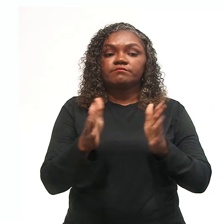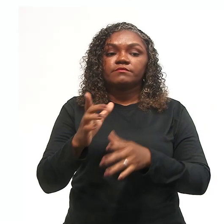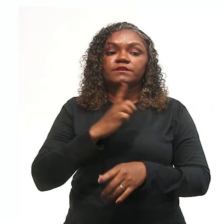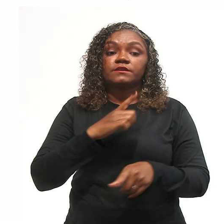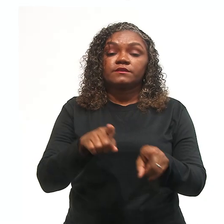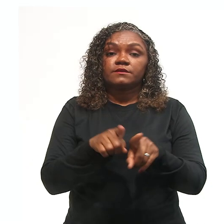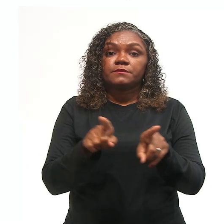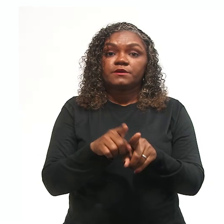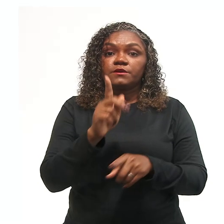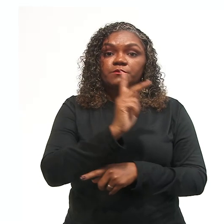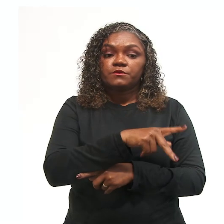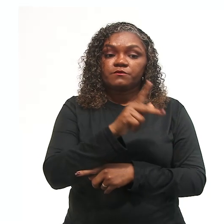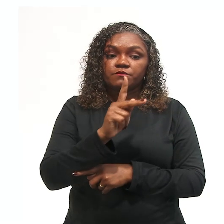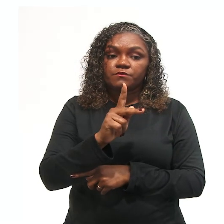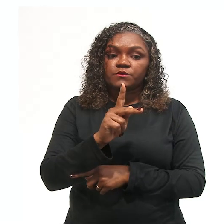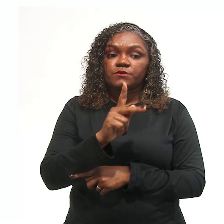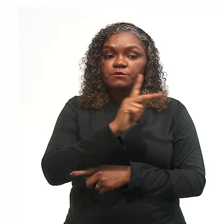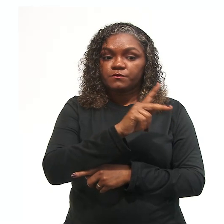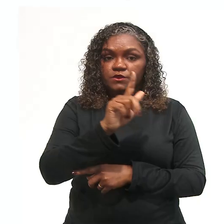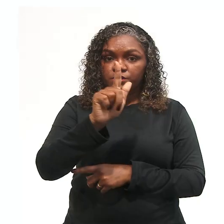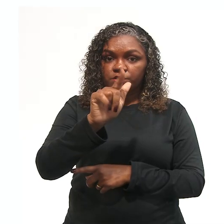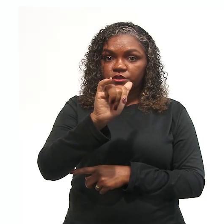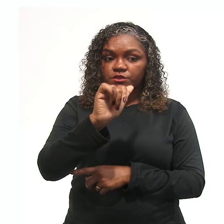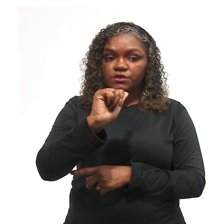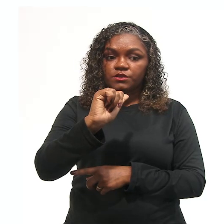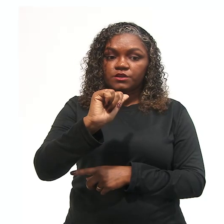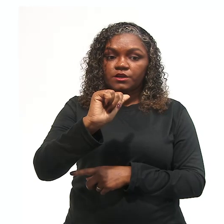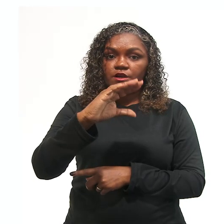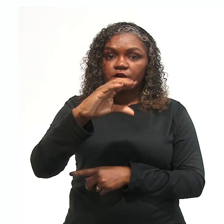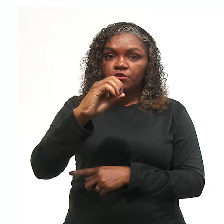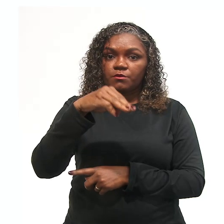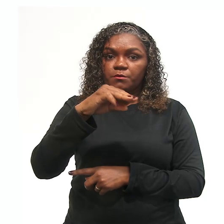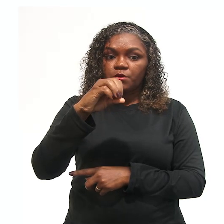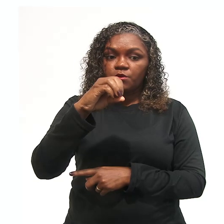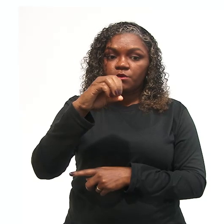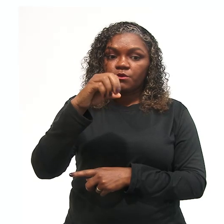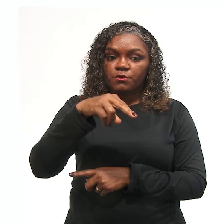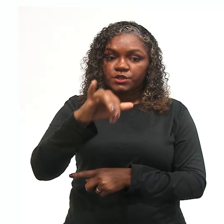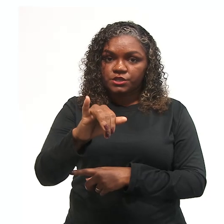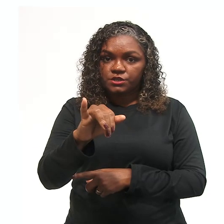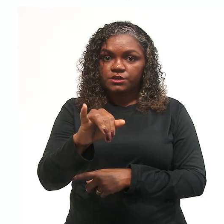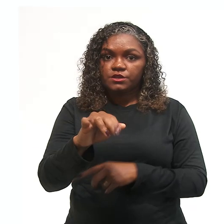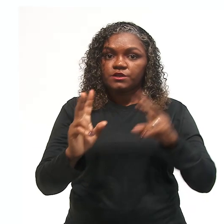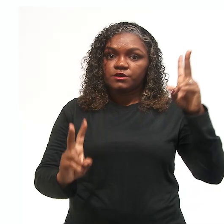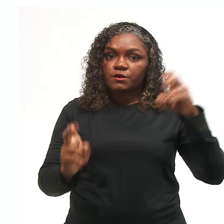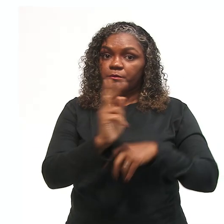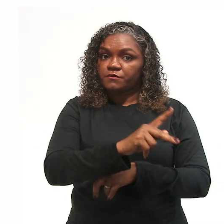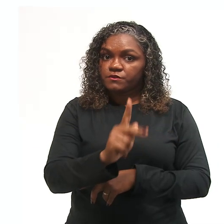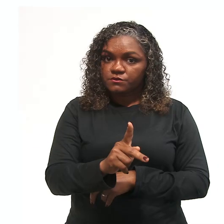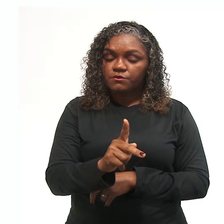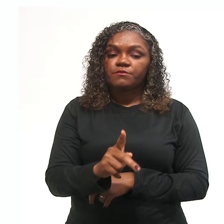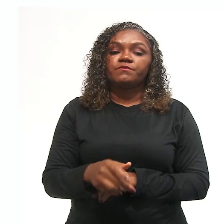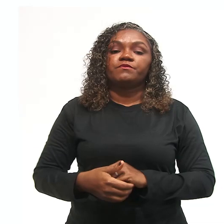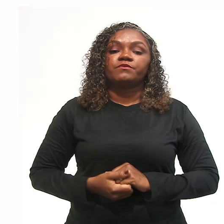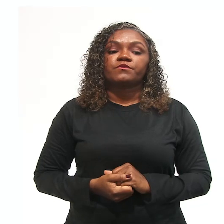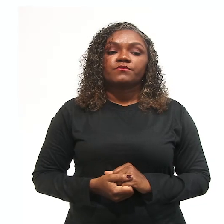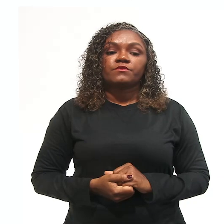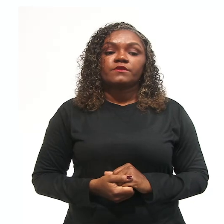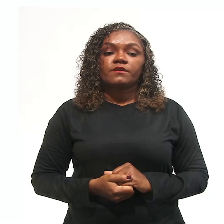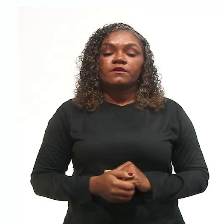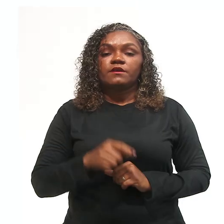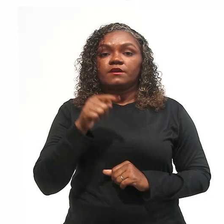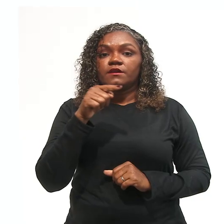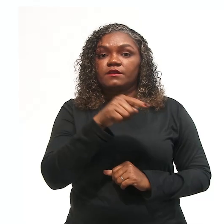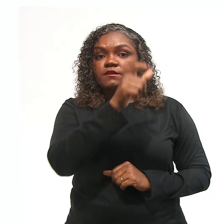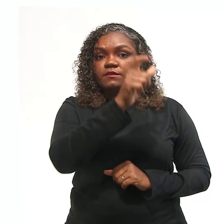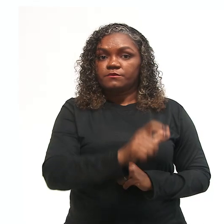aqui do James ou James Giacomoni, professor, muito famoso, uma obra muito recomendada na área de AFO, que